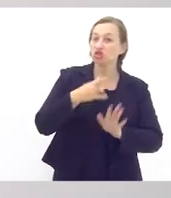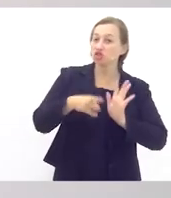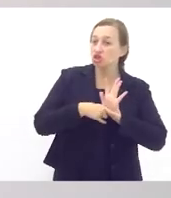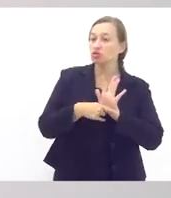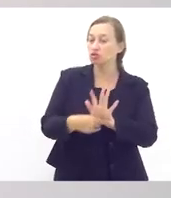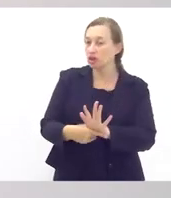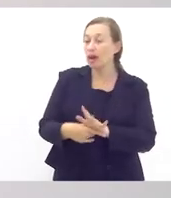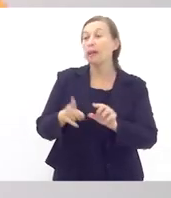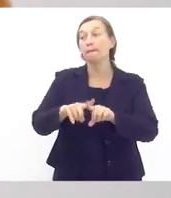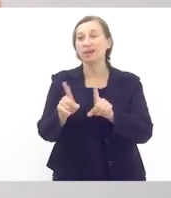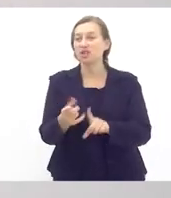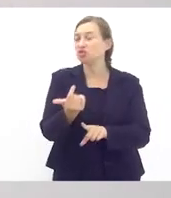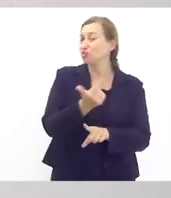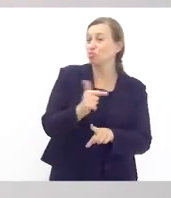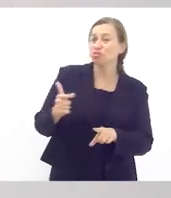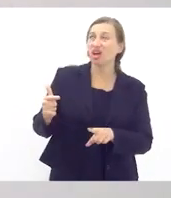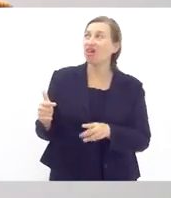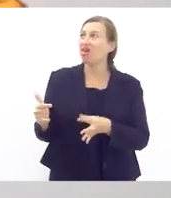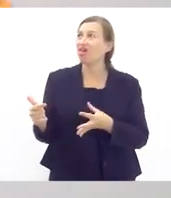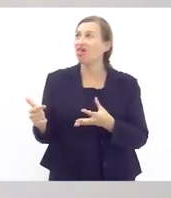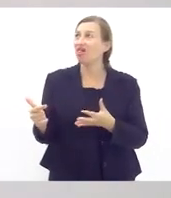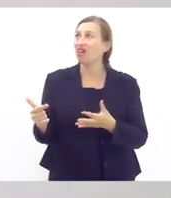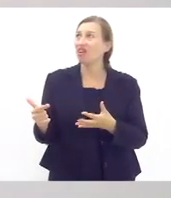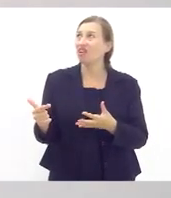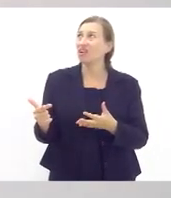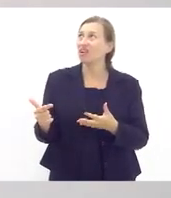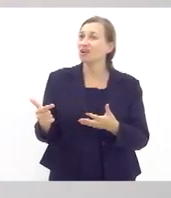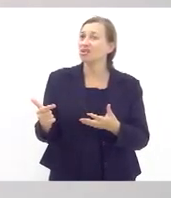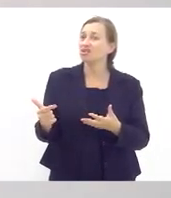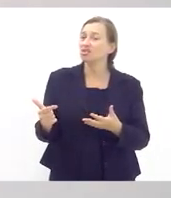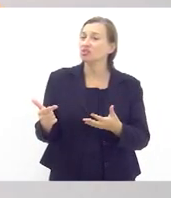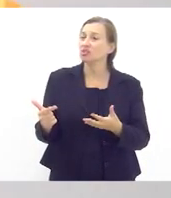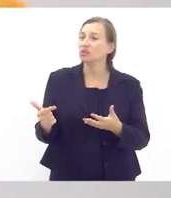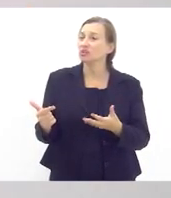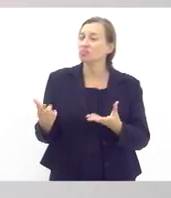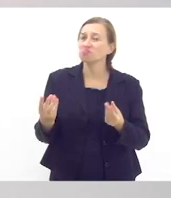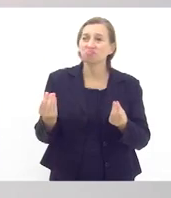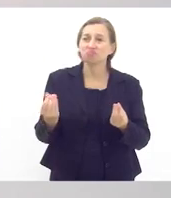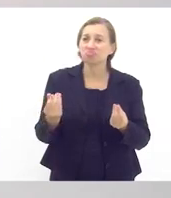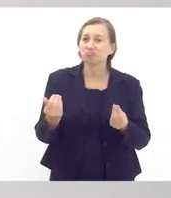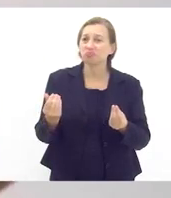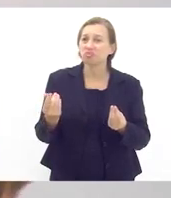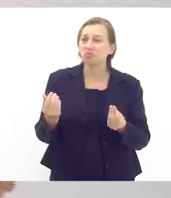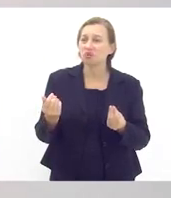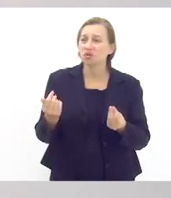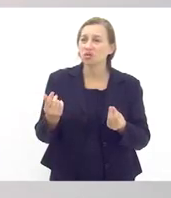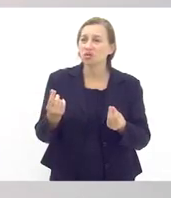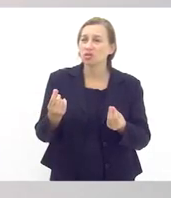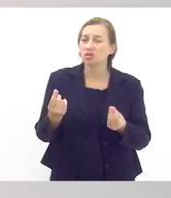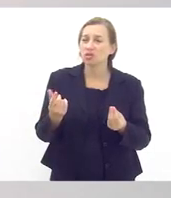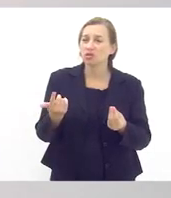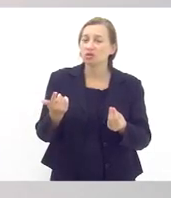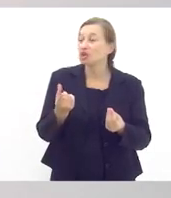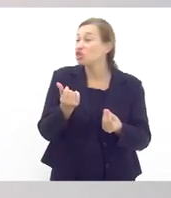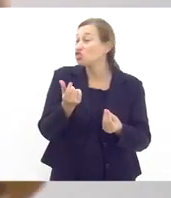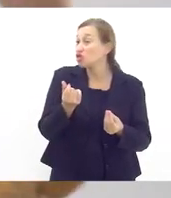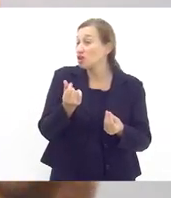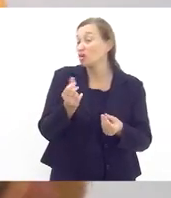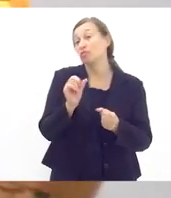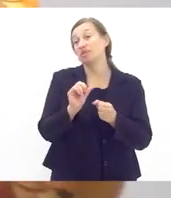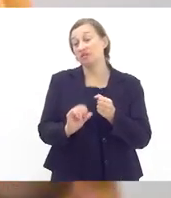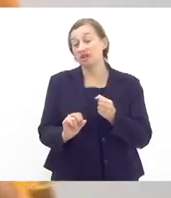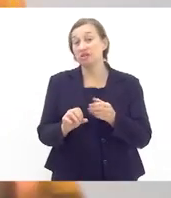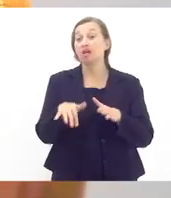mas não tem ainda não tem tanta condição de fazer isso fisicamente